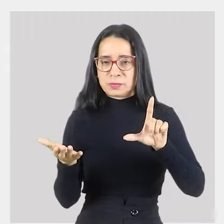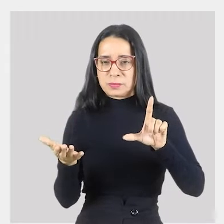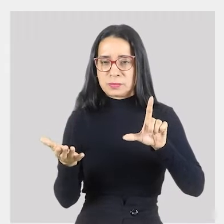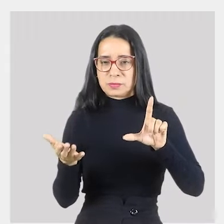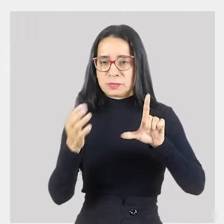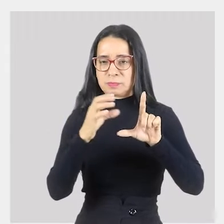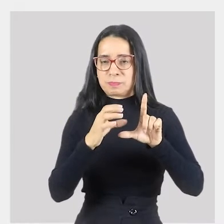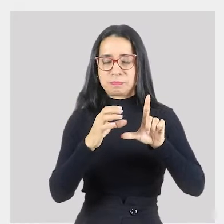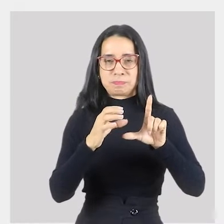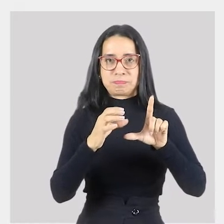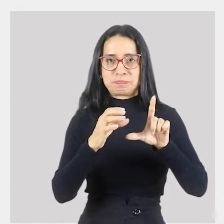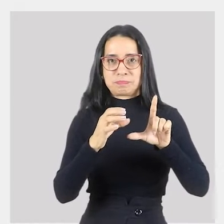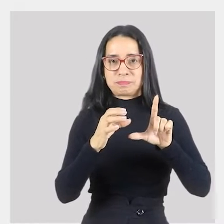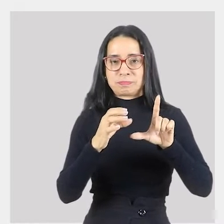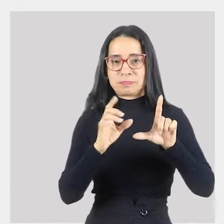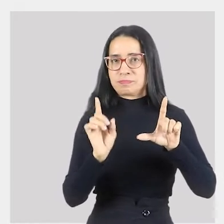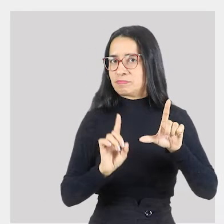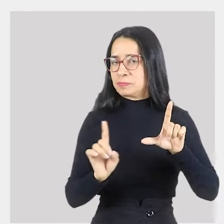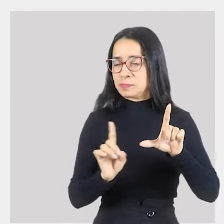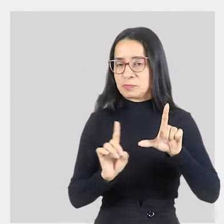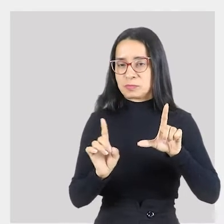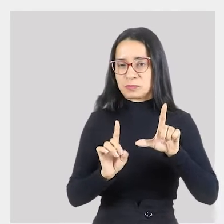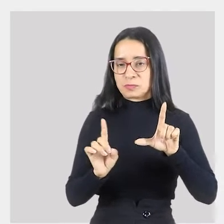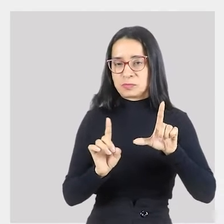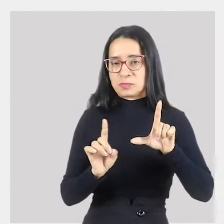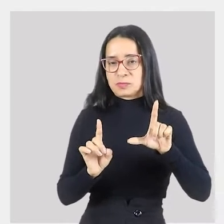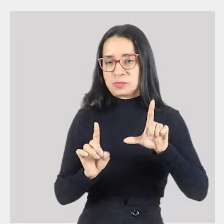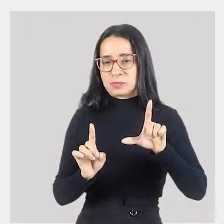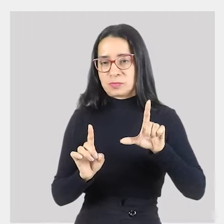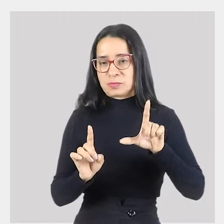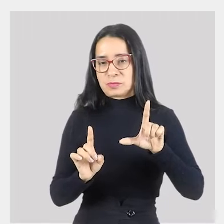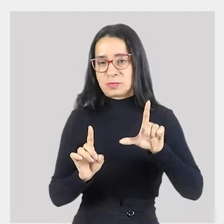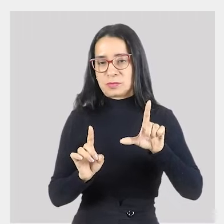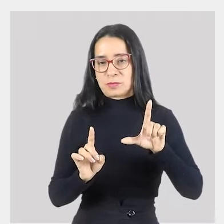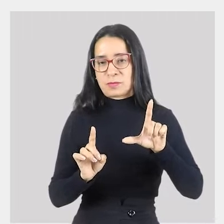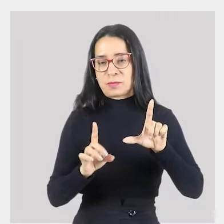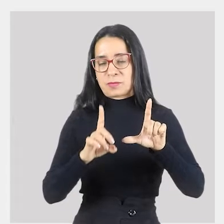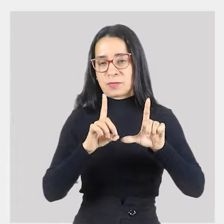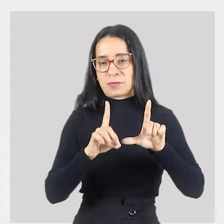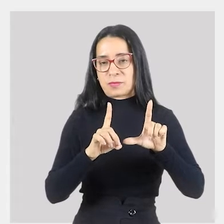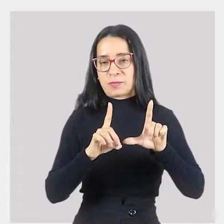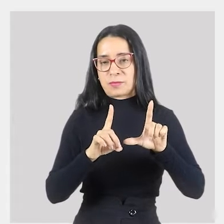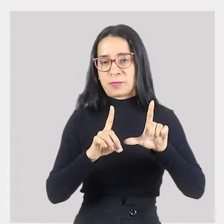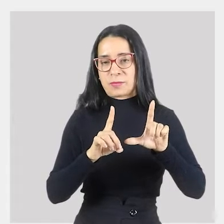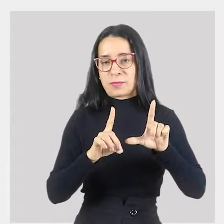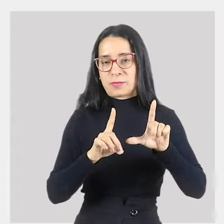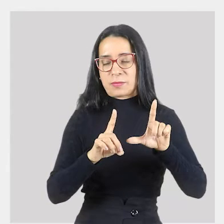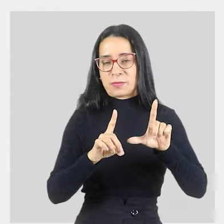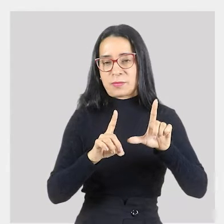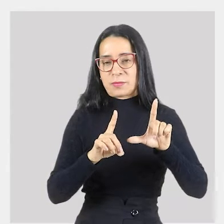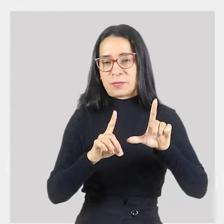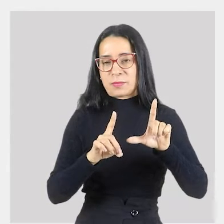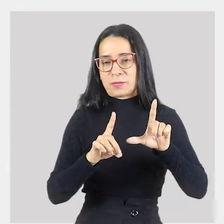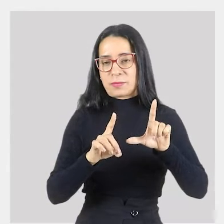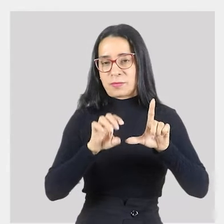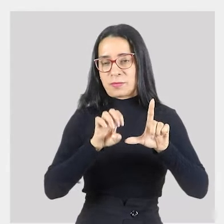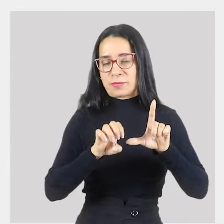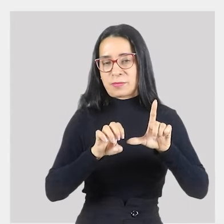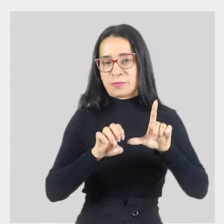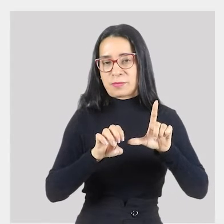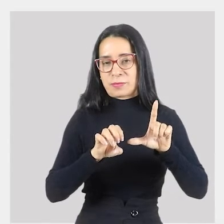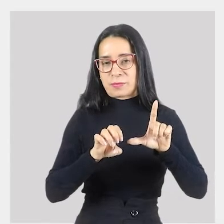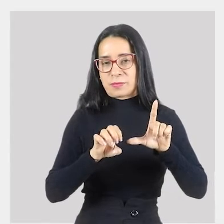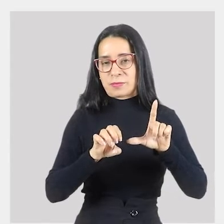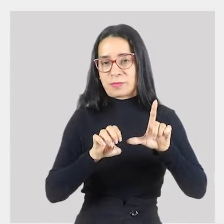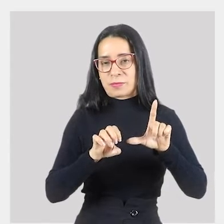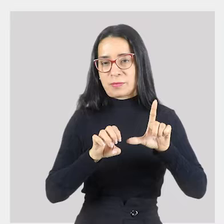Manifestação cultural em nenhum momento se traz algo em relação à cultura. Organização espacial, valorização intelectual,